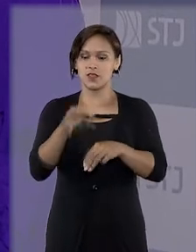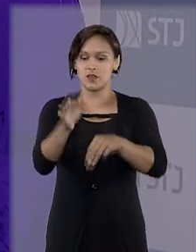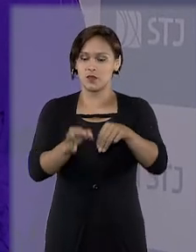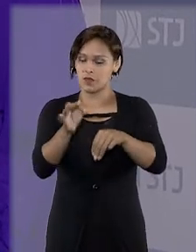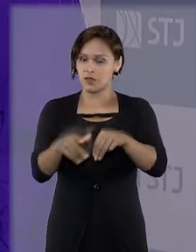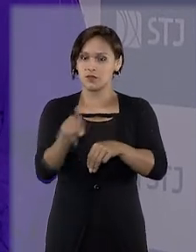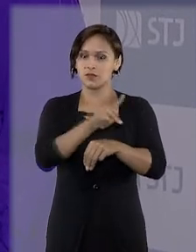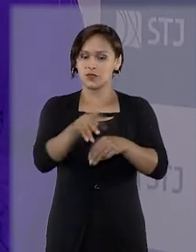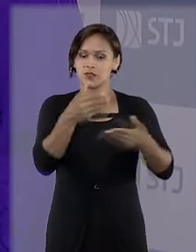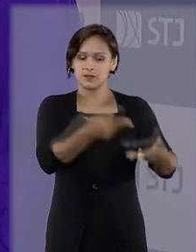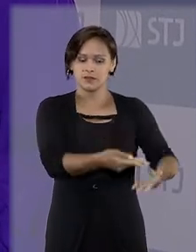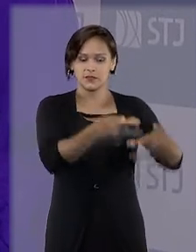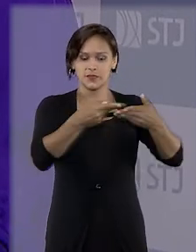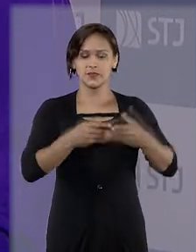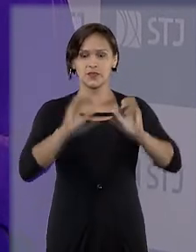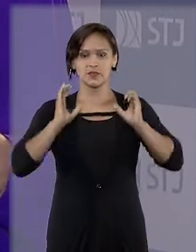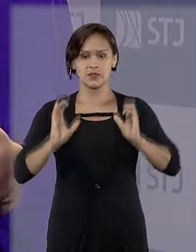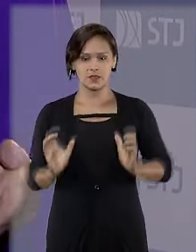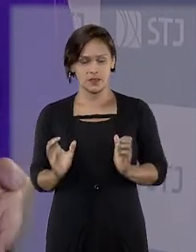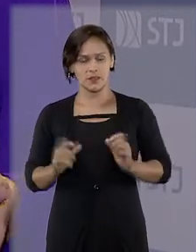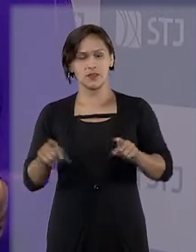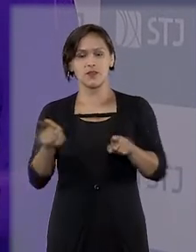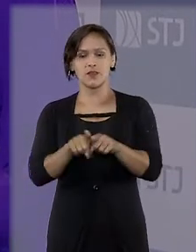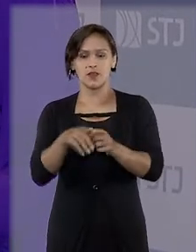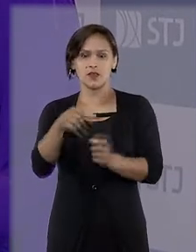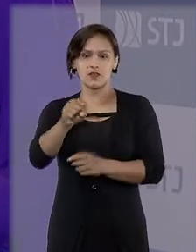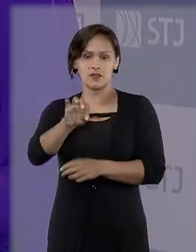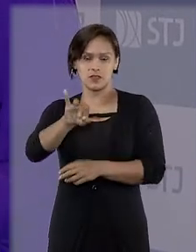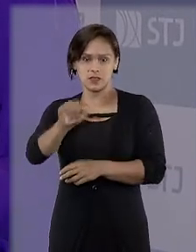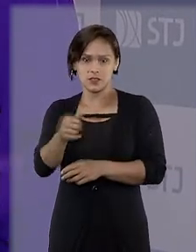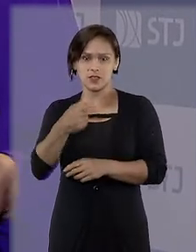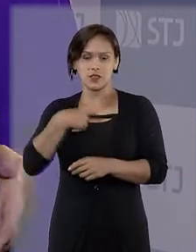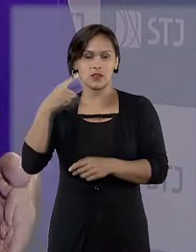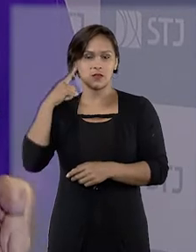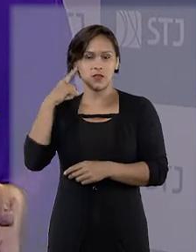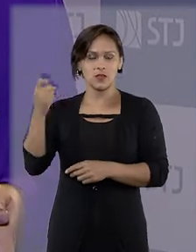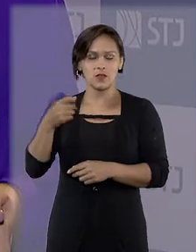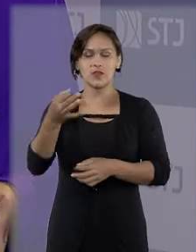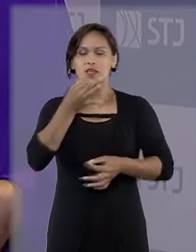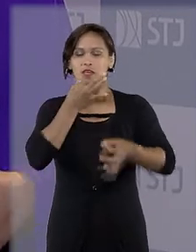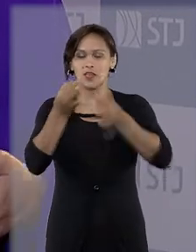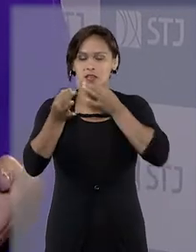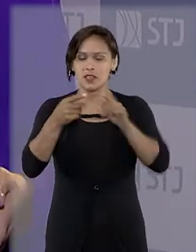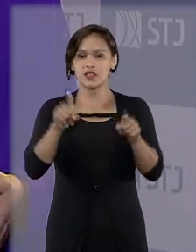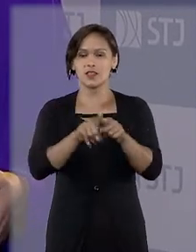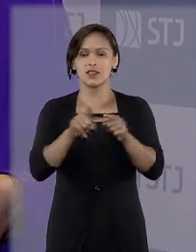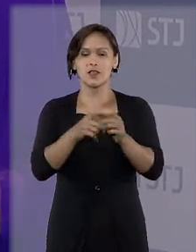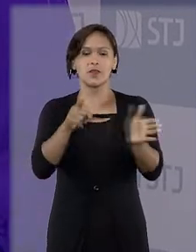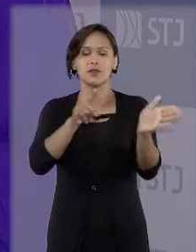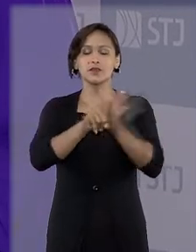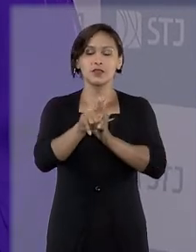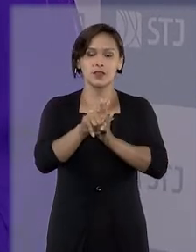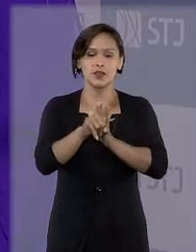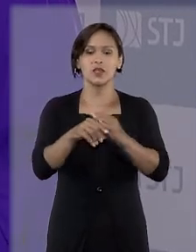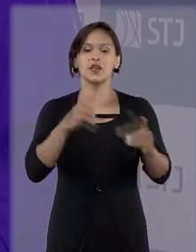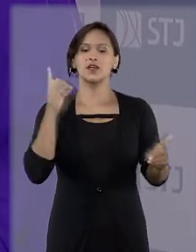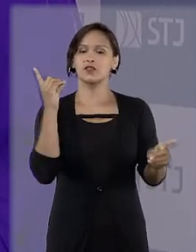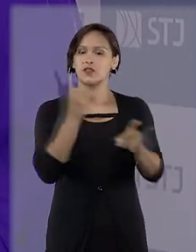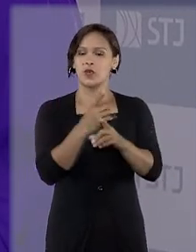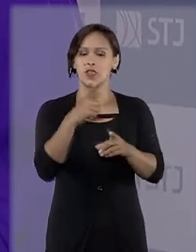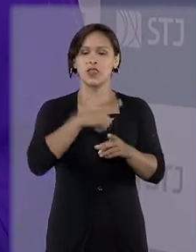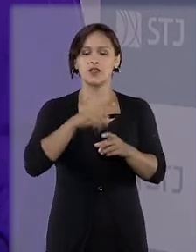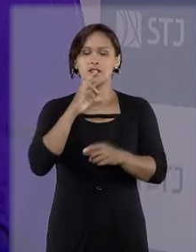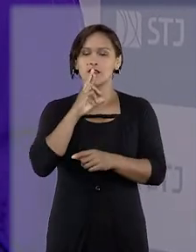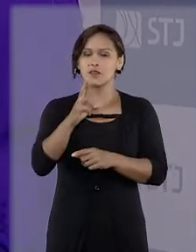Humberto Martins recebeu cidadãos no gabinete da presidência do STJ para ouvir críticas e sugestões. E os encontros têm